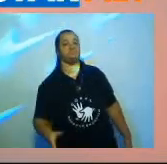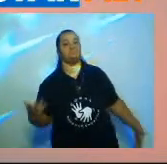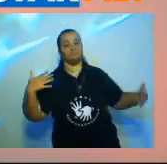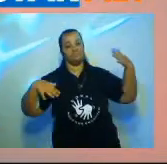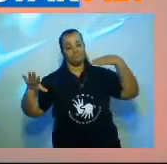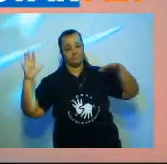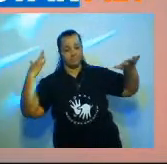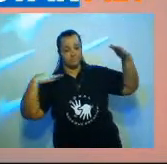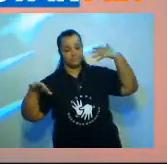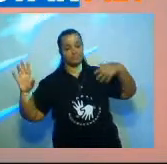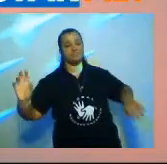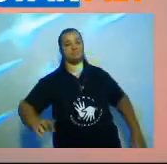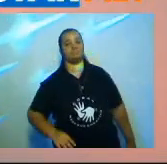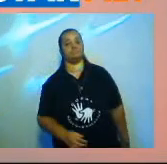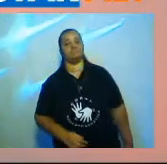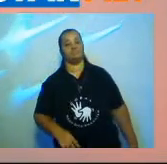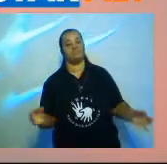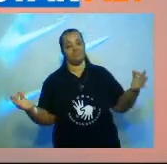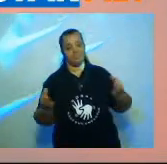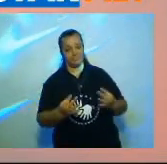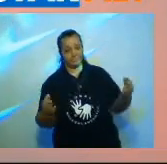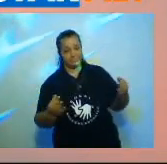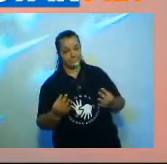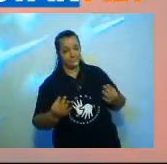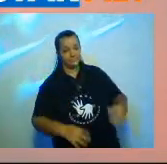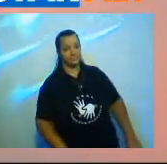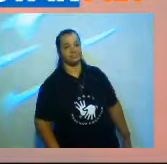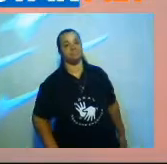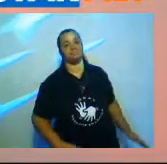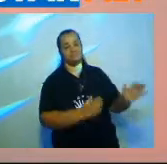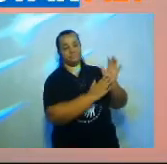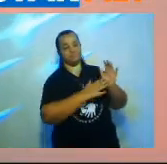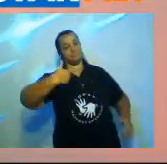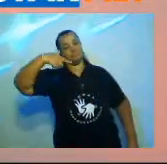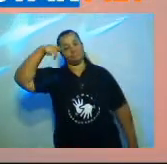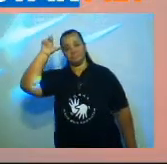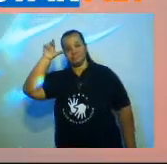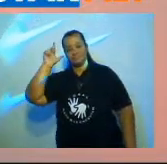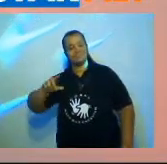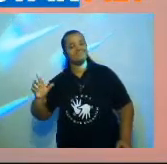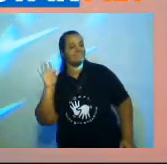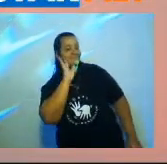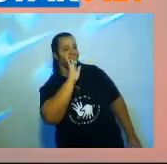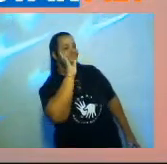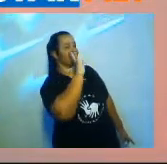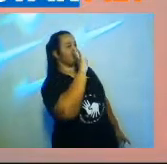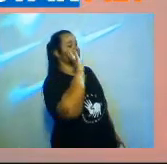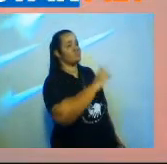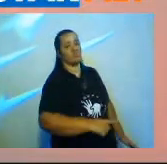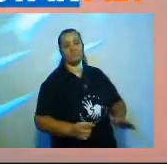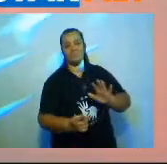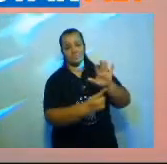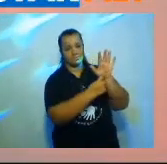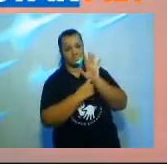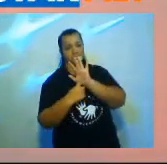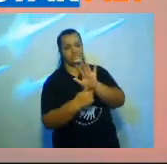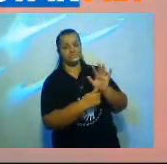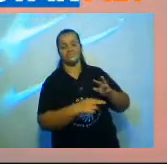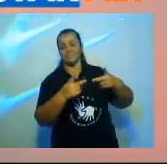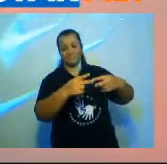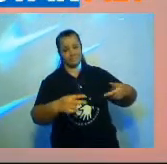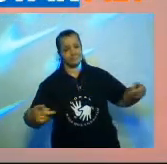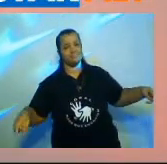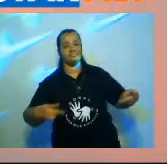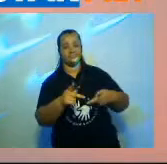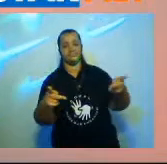uma correria para deixar tudo perfeito para todo mundo. Parabéns a Márcia, viu? Olha, na noite de ontem foi incrível. Naldo Barretos esteve por aqui,